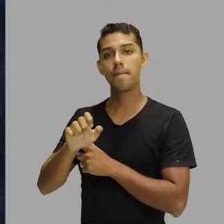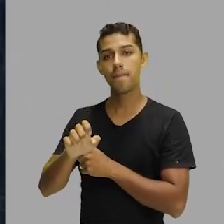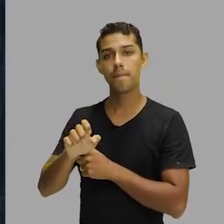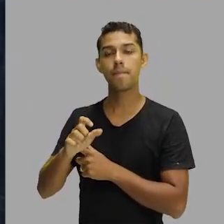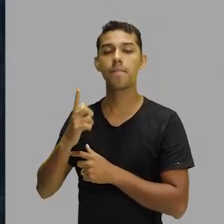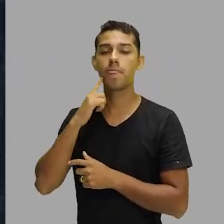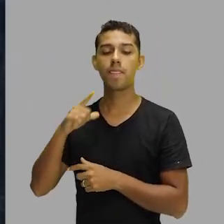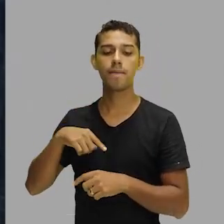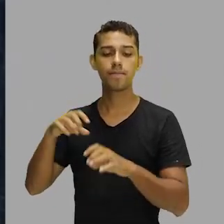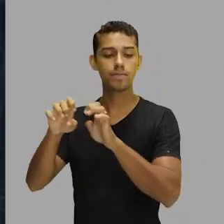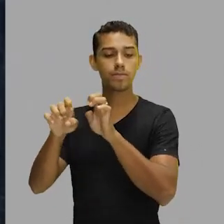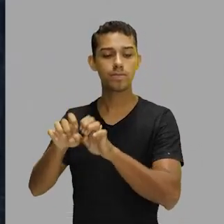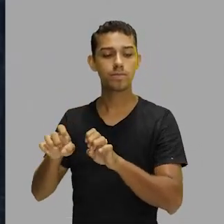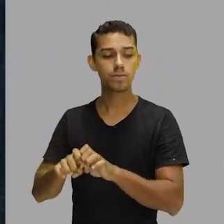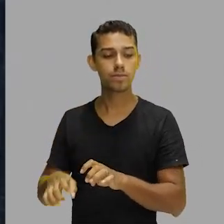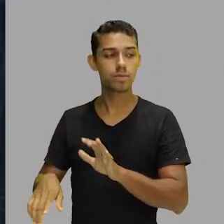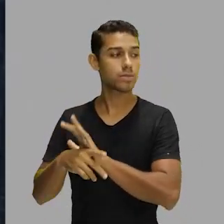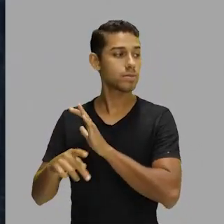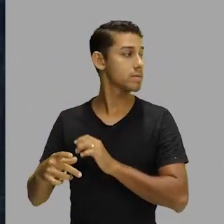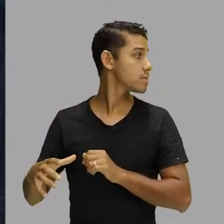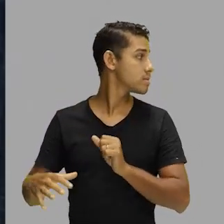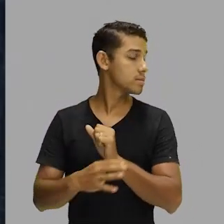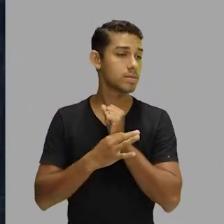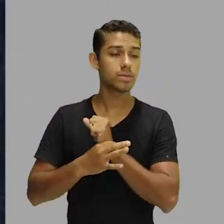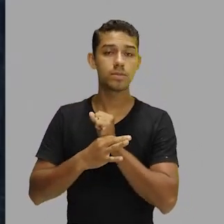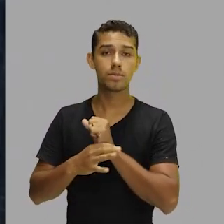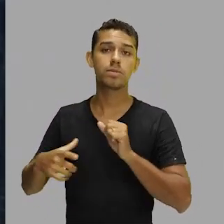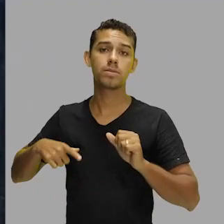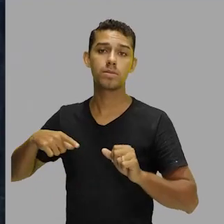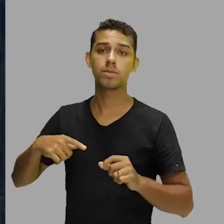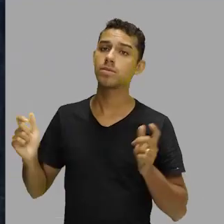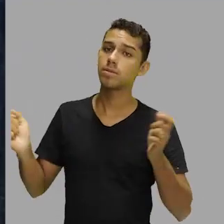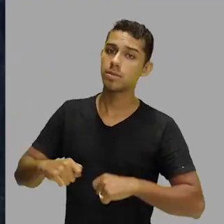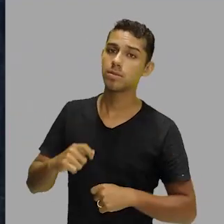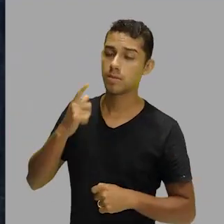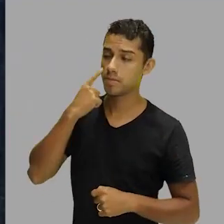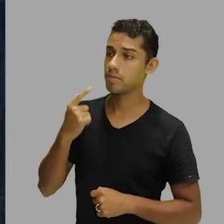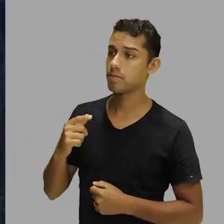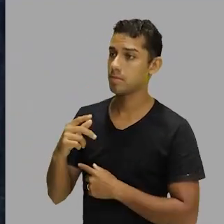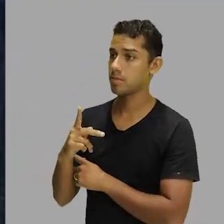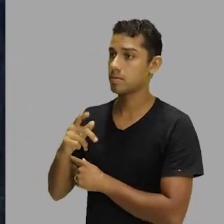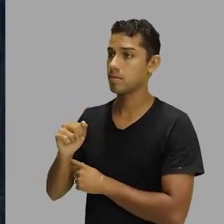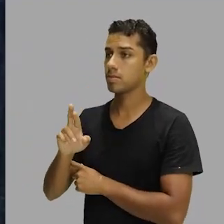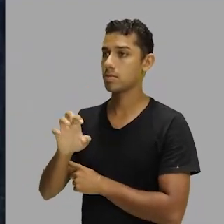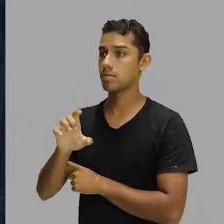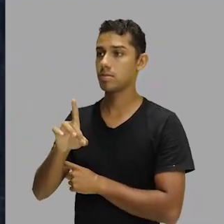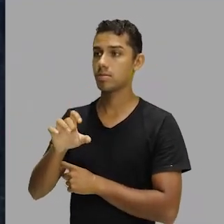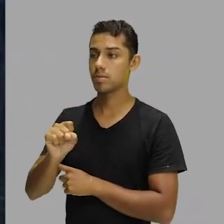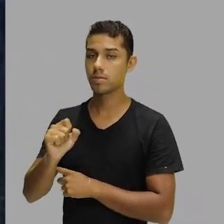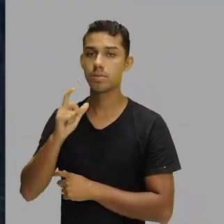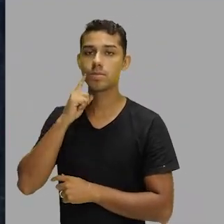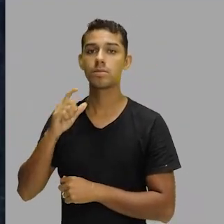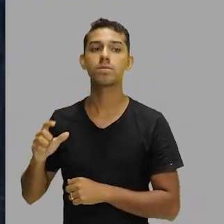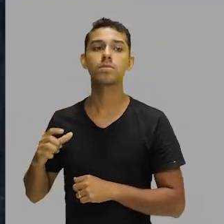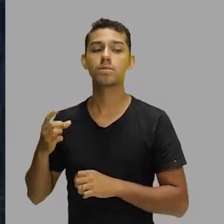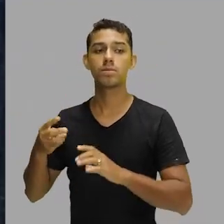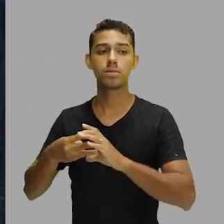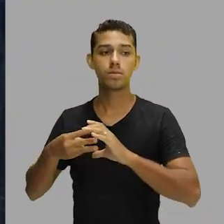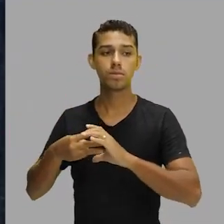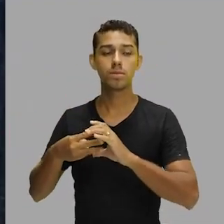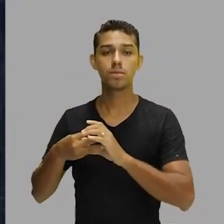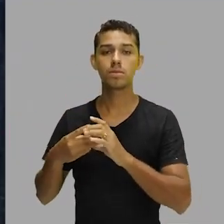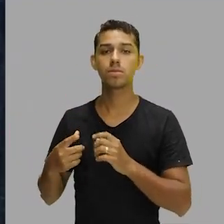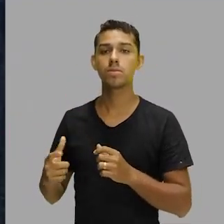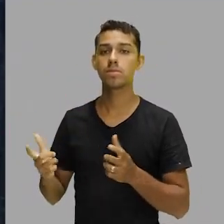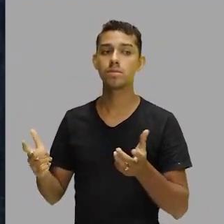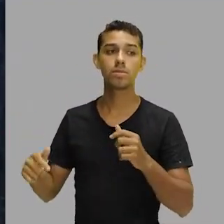ali uma estrutura que protege a célula, que a gente chama de parede celular. Tá? A parede celular,